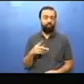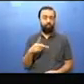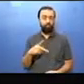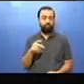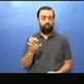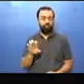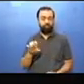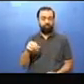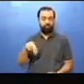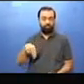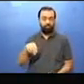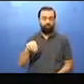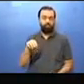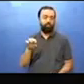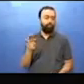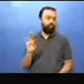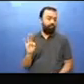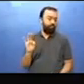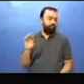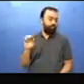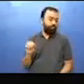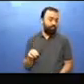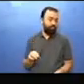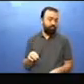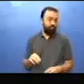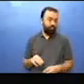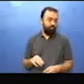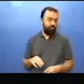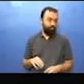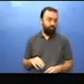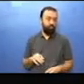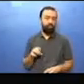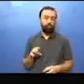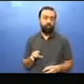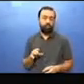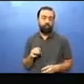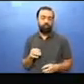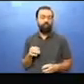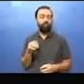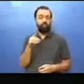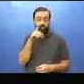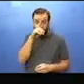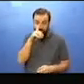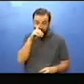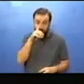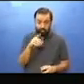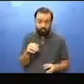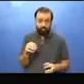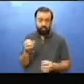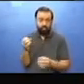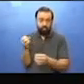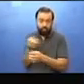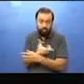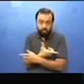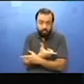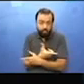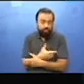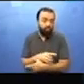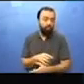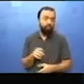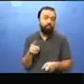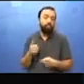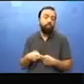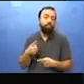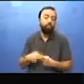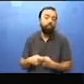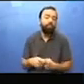Olhem bem, a tartaruga de pente é a espécie que mais corre risco de extinção aqui no Brasil. Sabe por quê? Por conta da